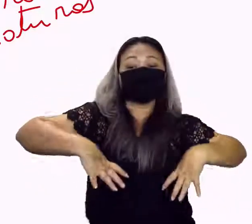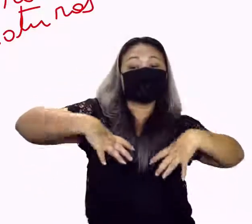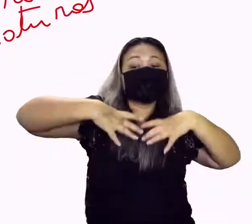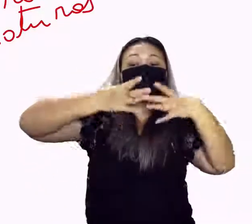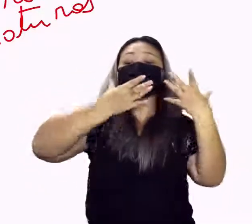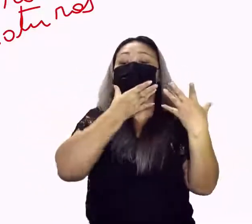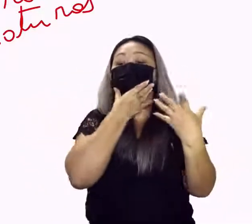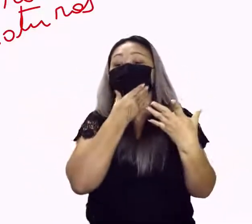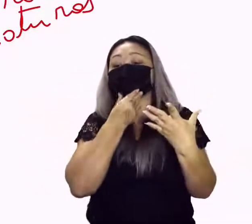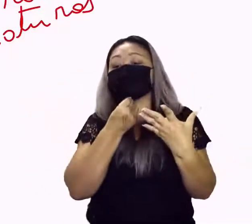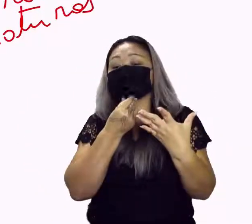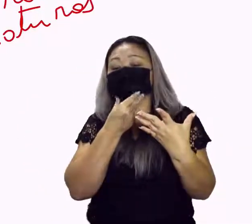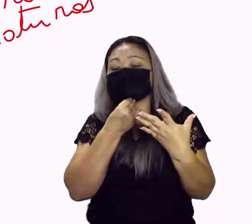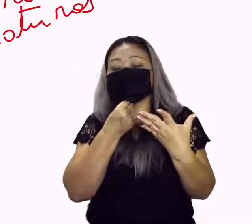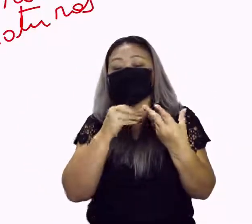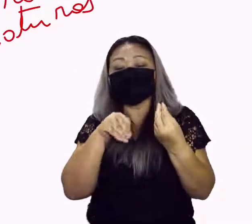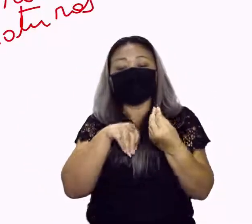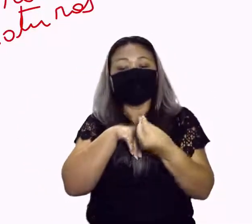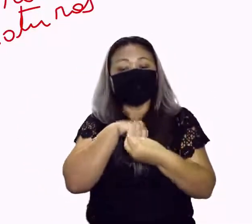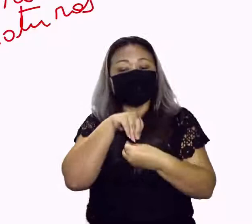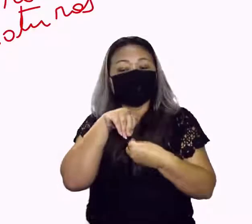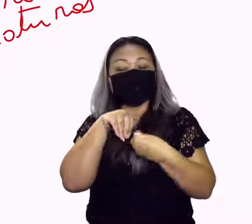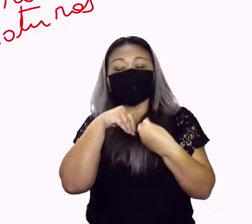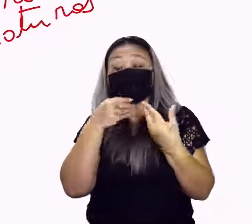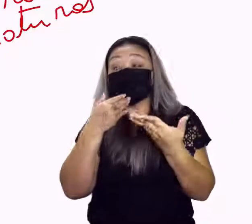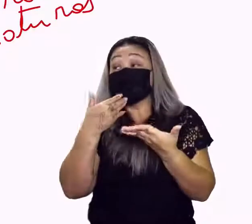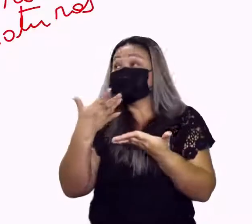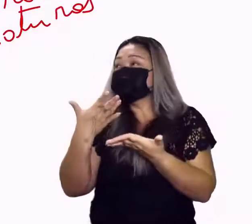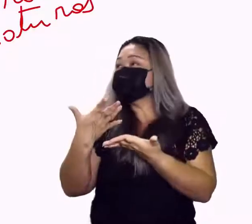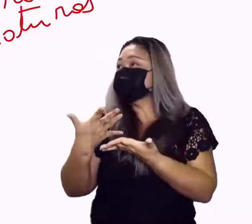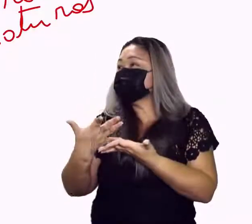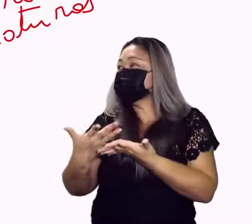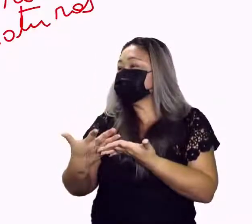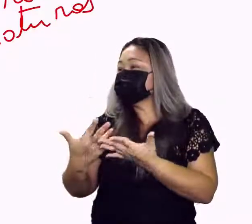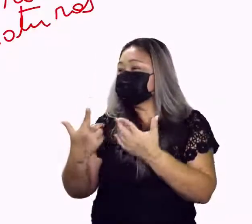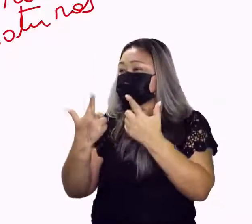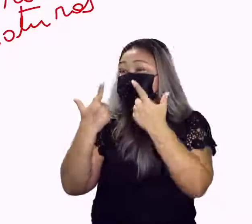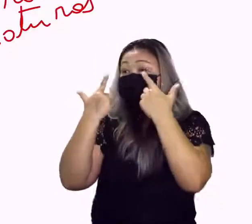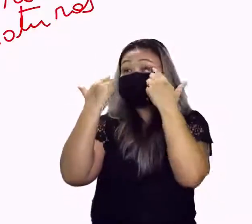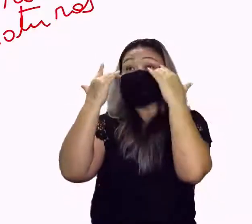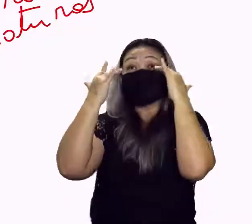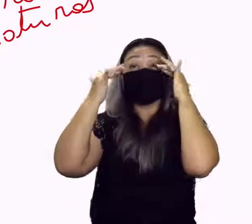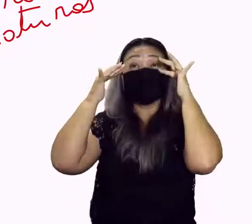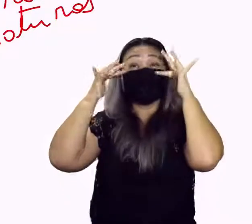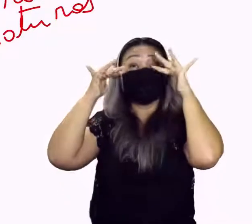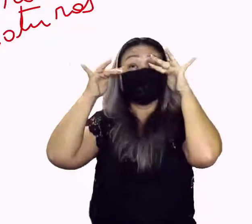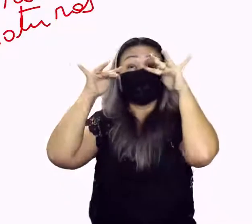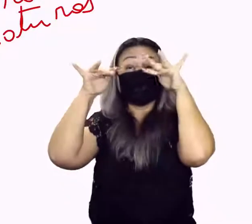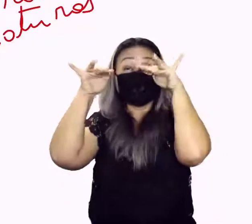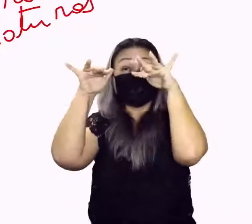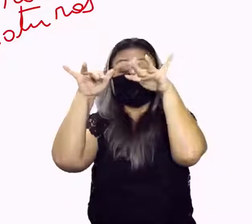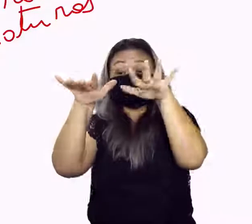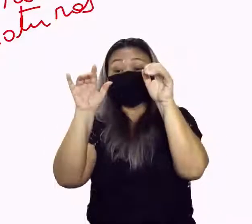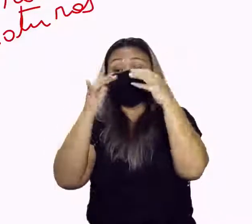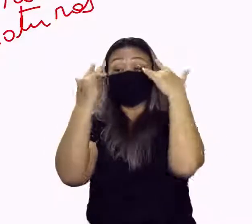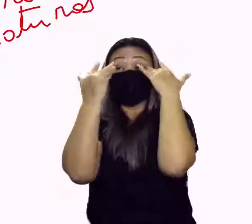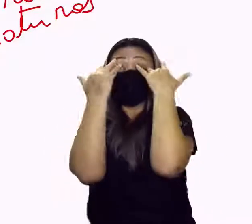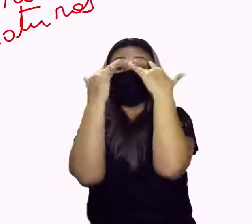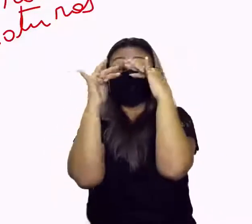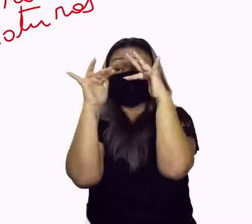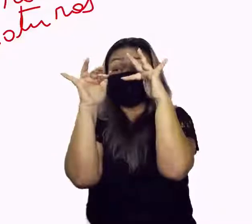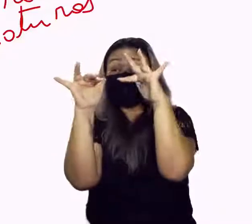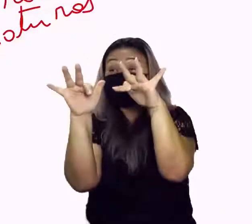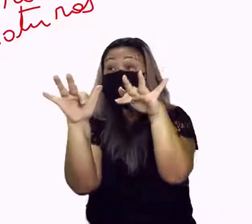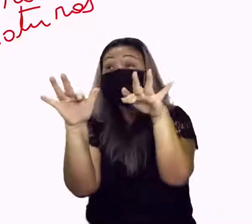Então, ele tem que ser essa magia, porque esse aqui encanta, tá? Se não tiver essa magia, esse algo mágico, né, para encantar as